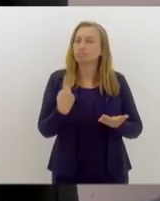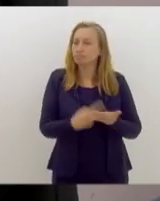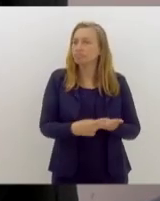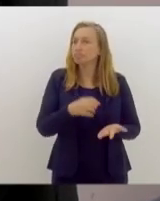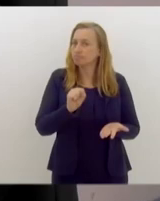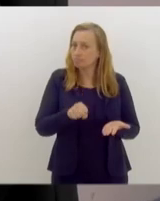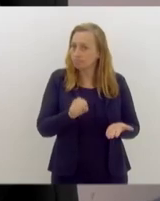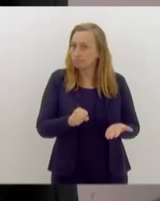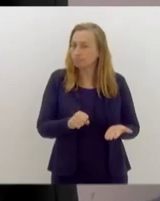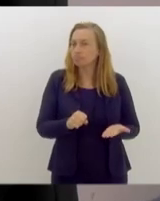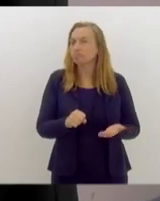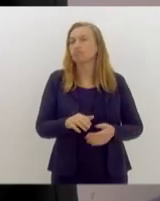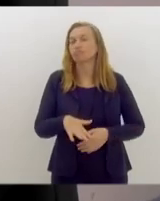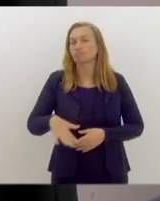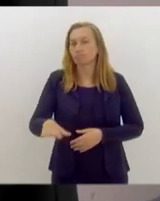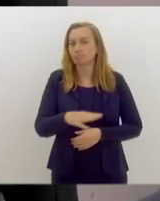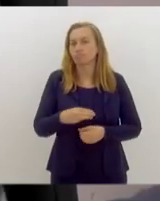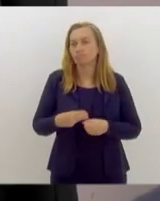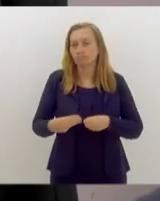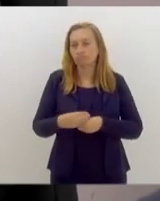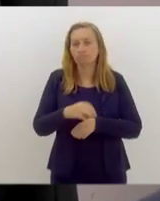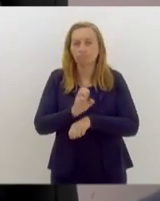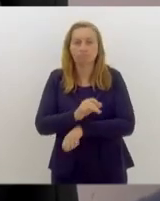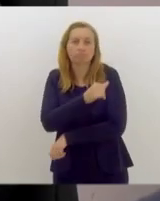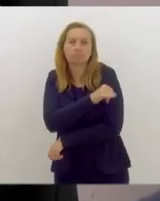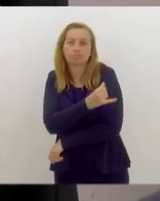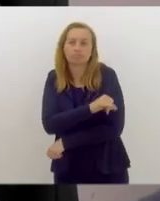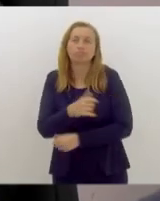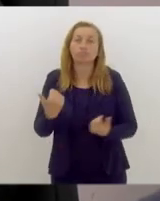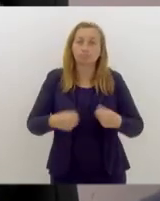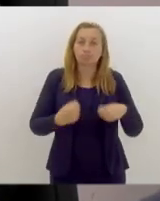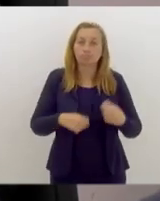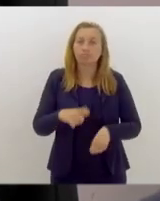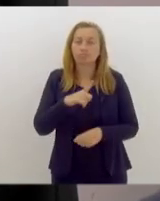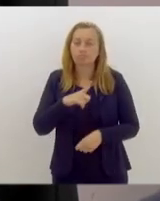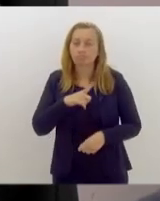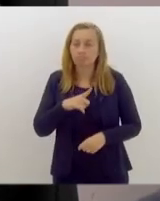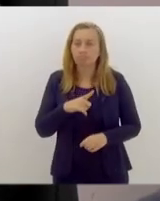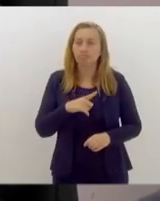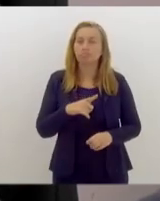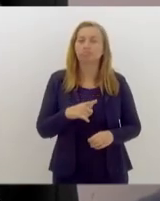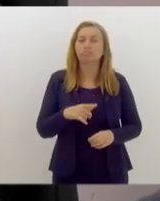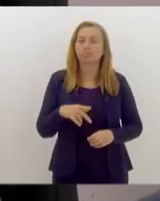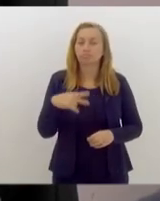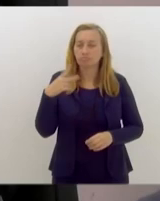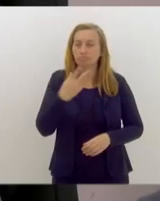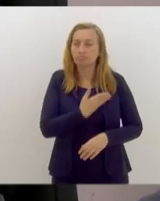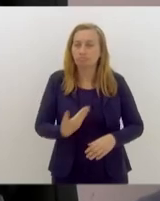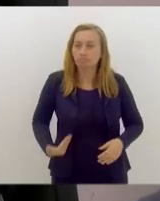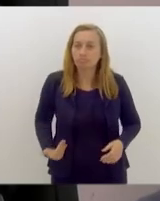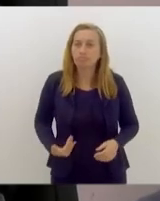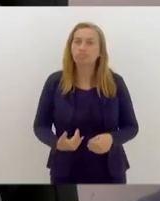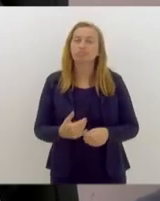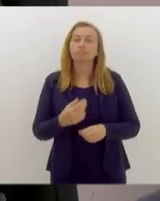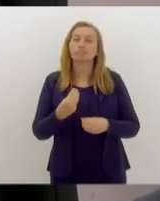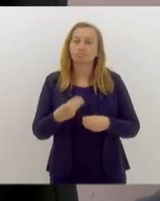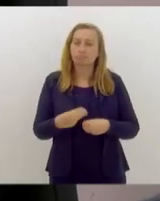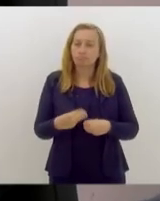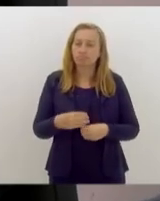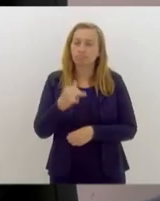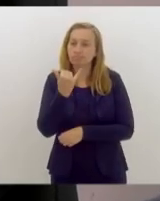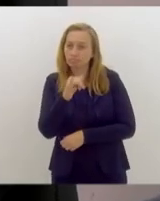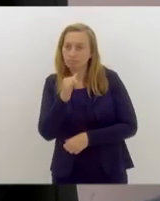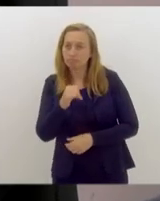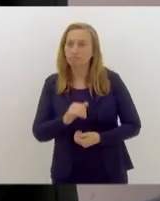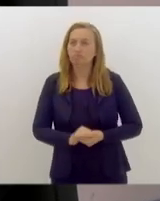os entes municipais aqui do Estado do Rio de Janeiro. Então, é preciso ter uma agenda, uma política pública para que os municípios fluminenses, sobretudo